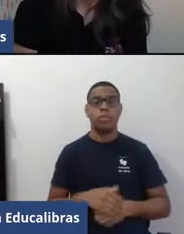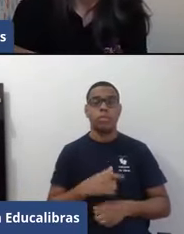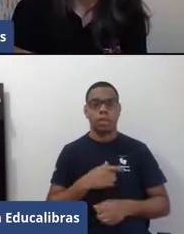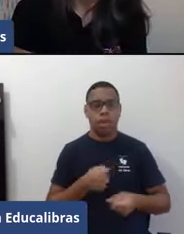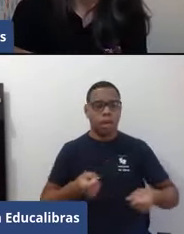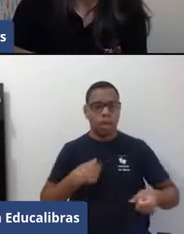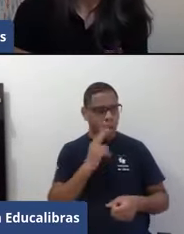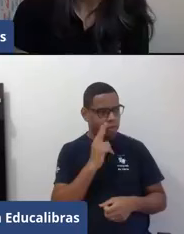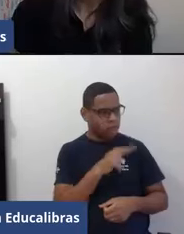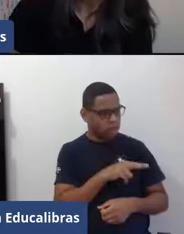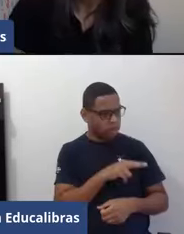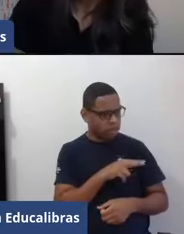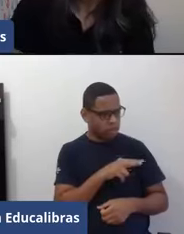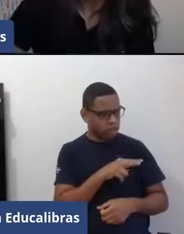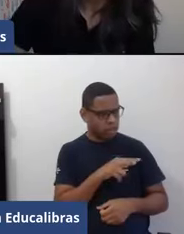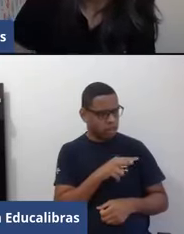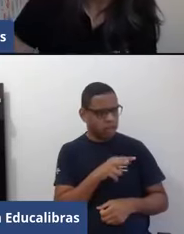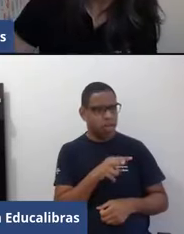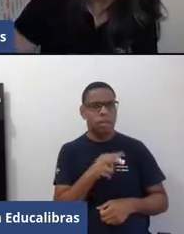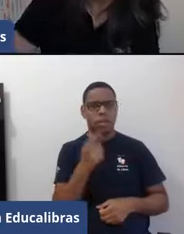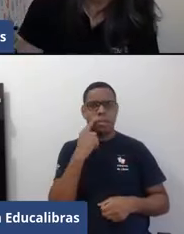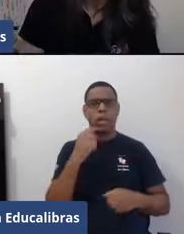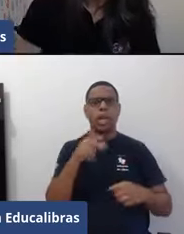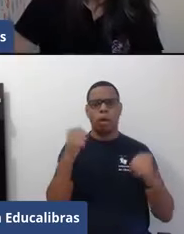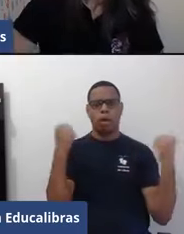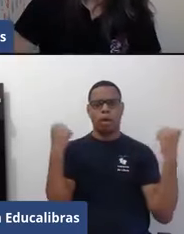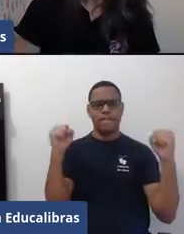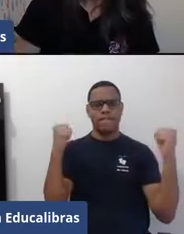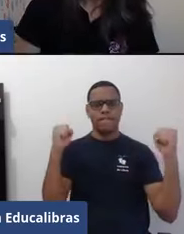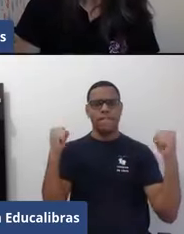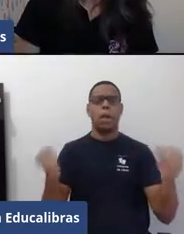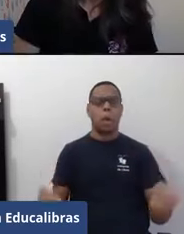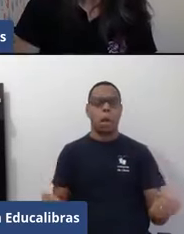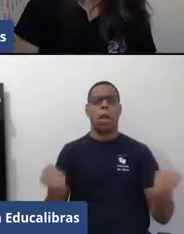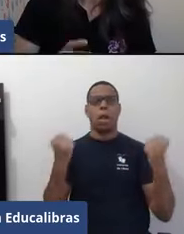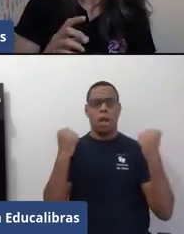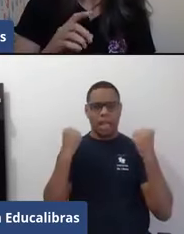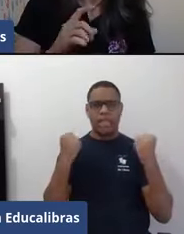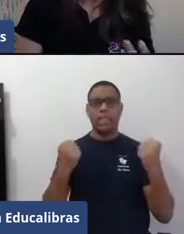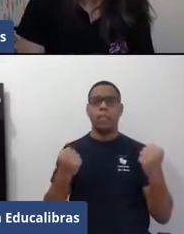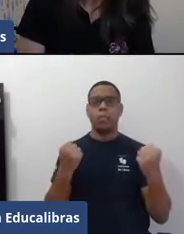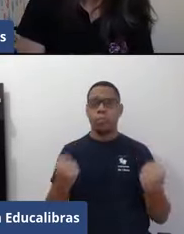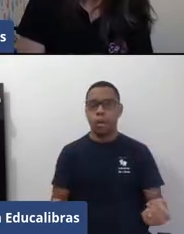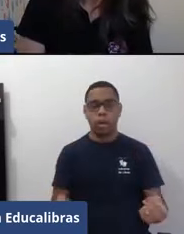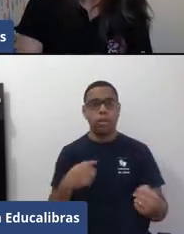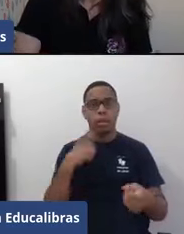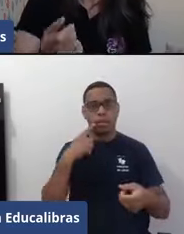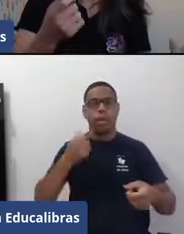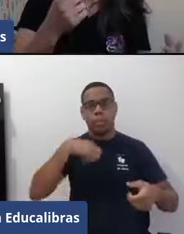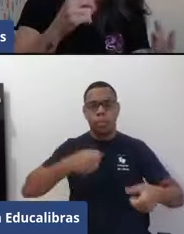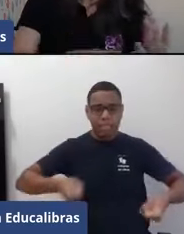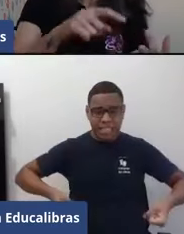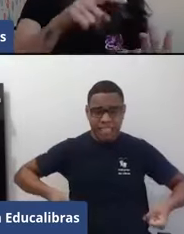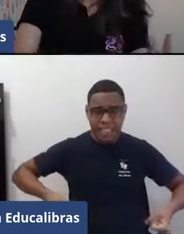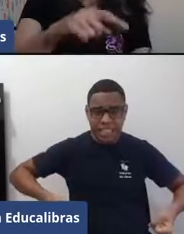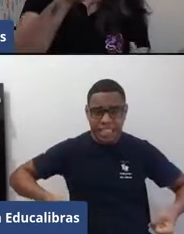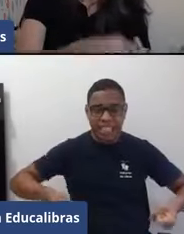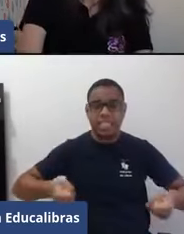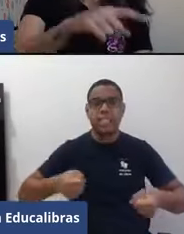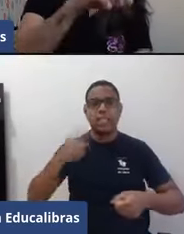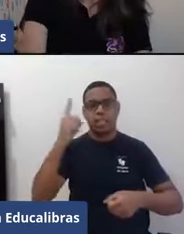gente, como se ela estivesse na academia fazendo exercícios pesados, porque a gente sabe a dificuldade para